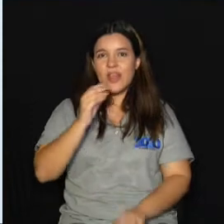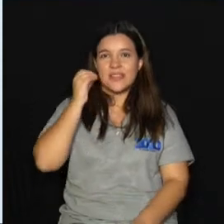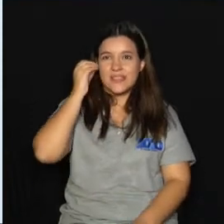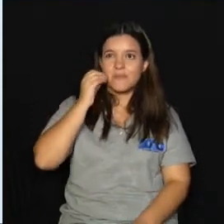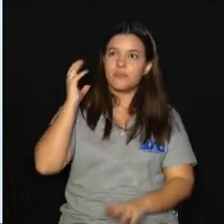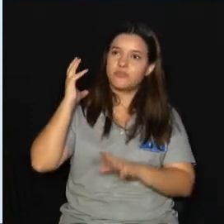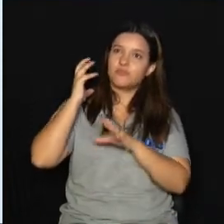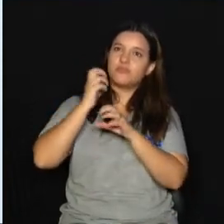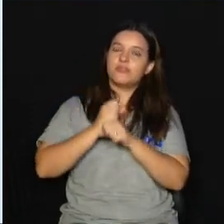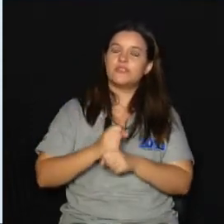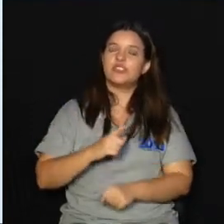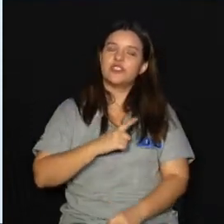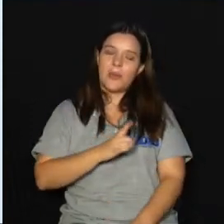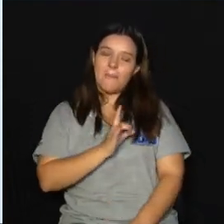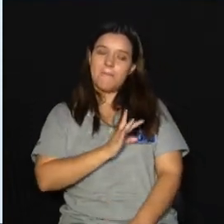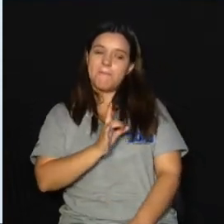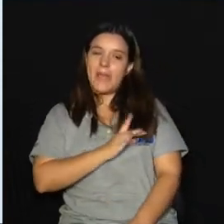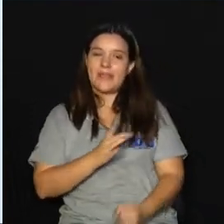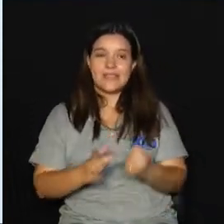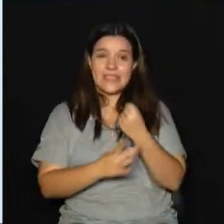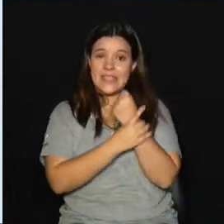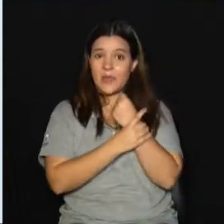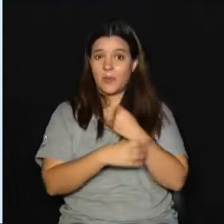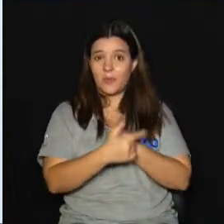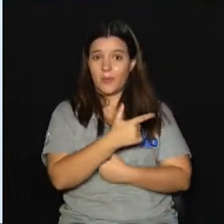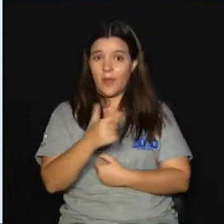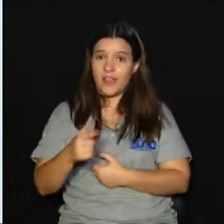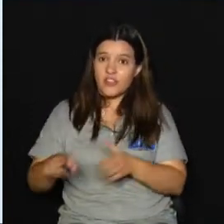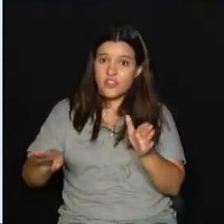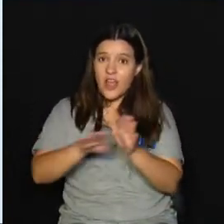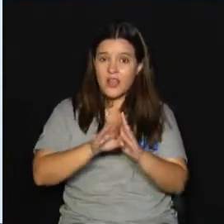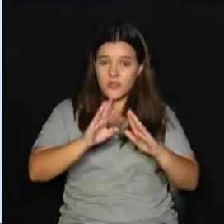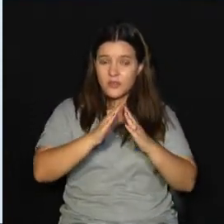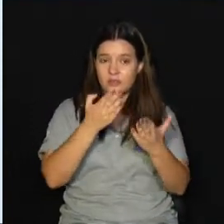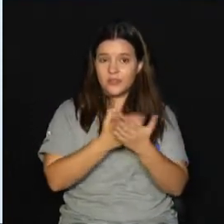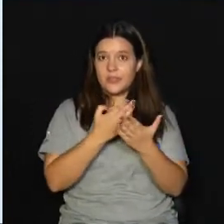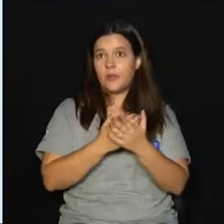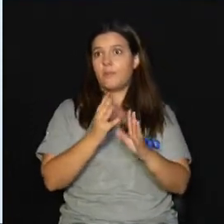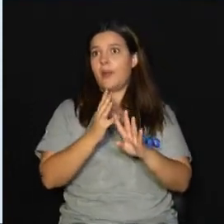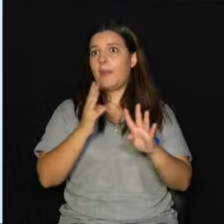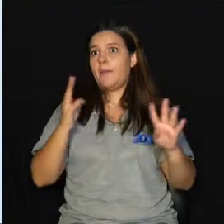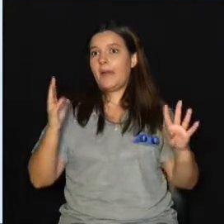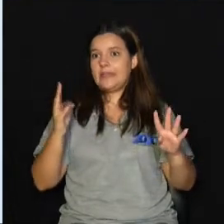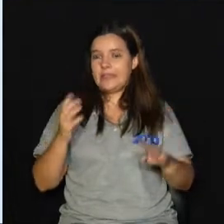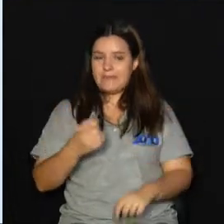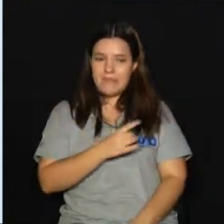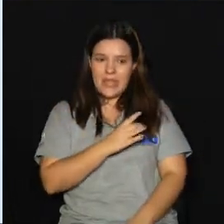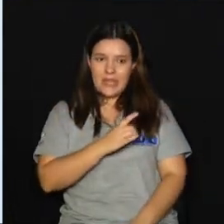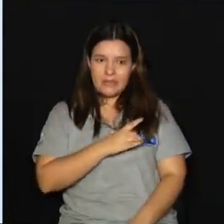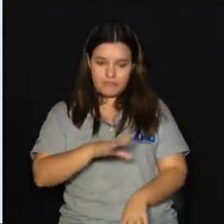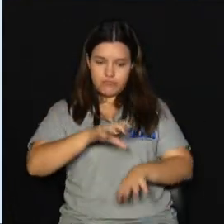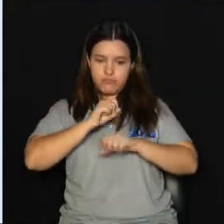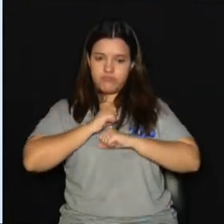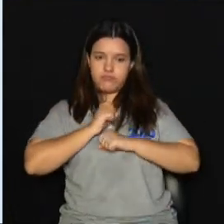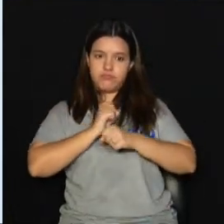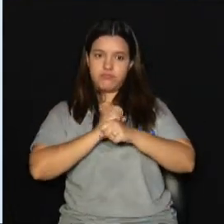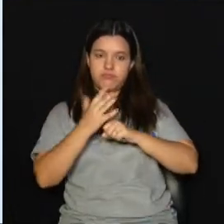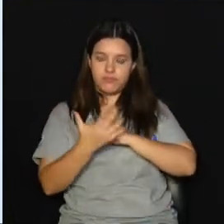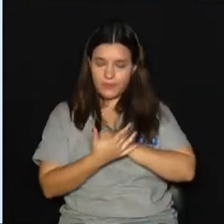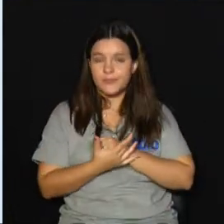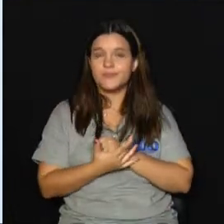anteriores, existia, sim, uma insegurança de talvez chegar numa escola e ter que ficar ali dentro de uma sala, nos